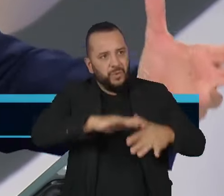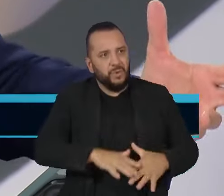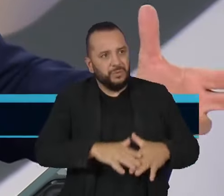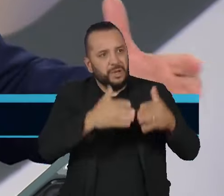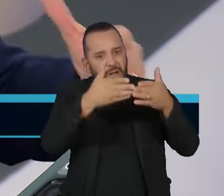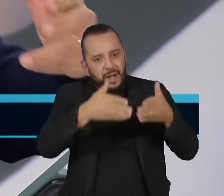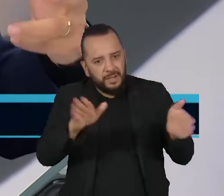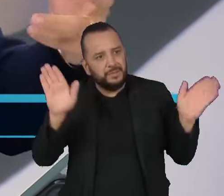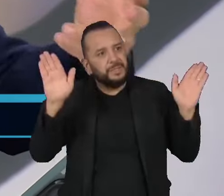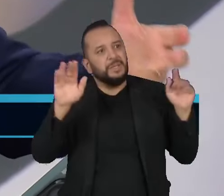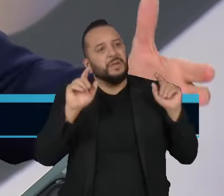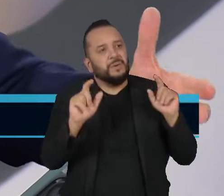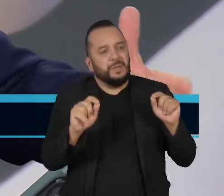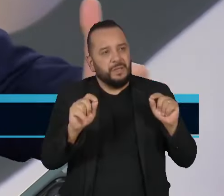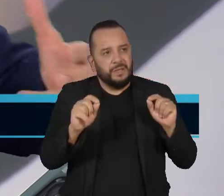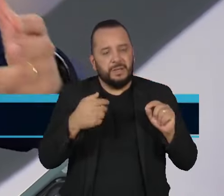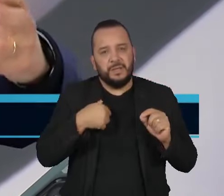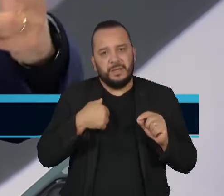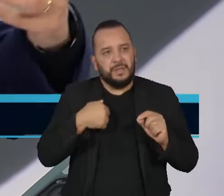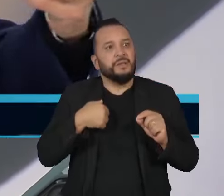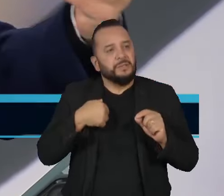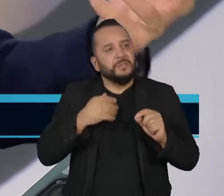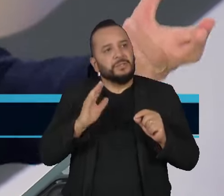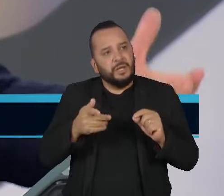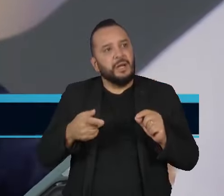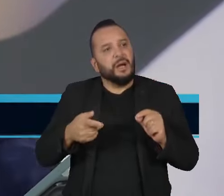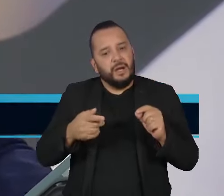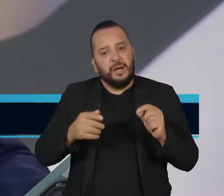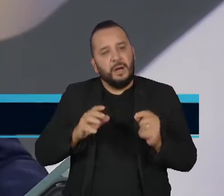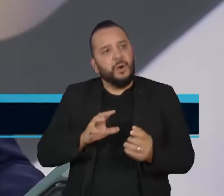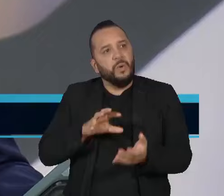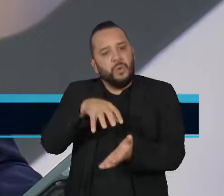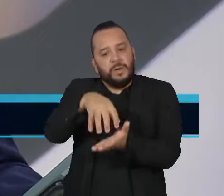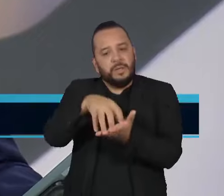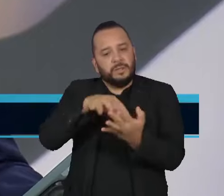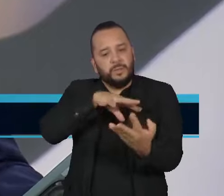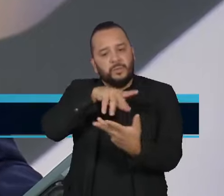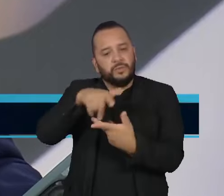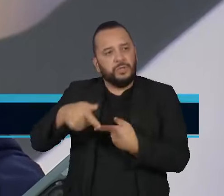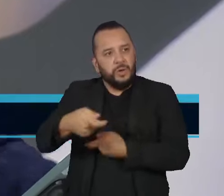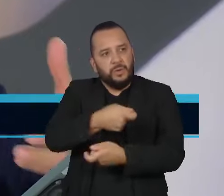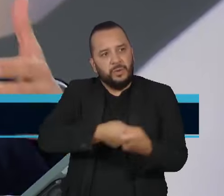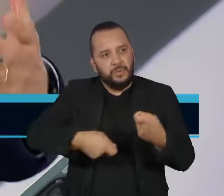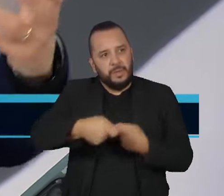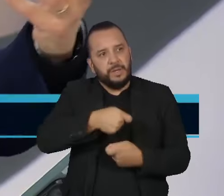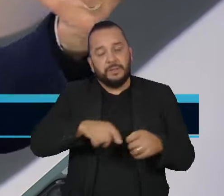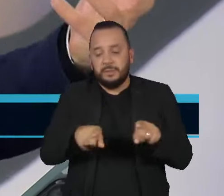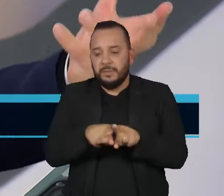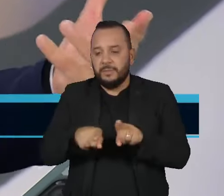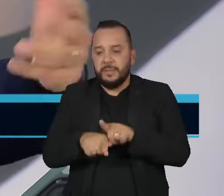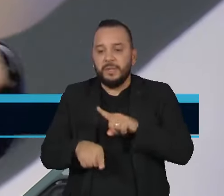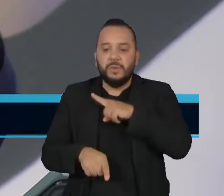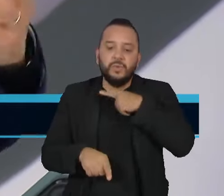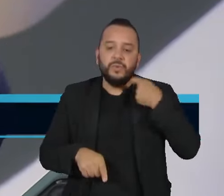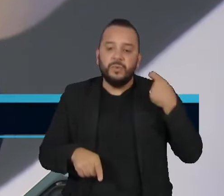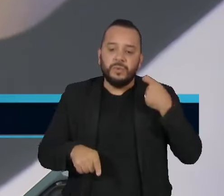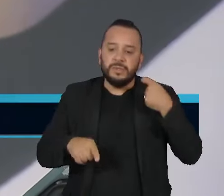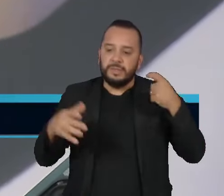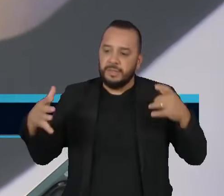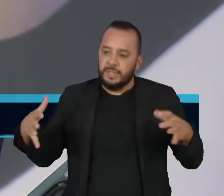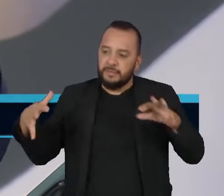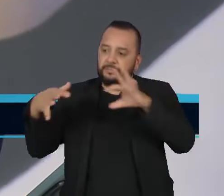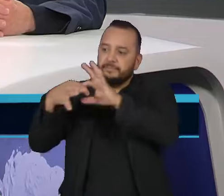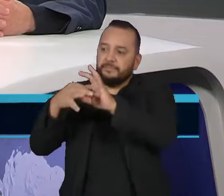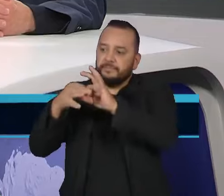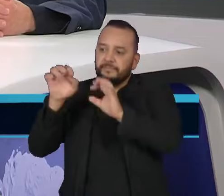a criação da Organização Mundial do Comércio, havia uma perspectiva de integração da Rússia à Europa, finalmente, depois